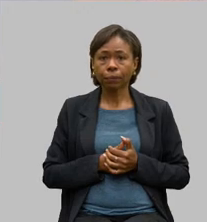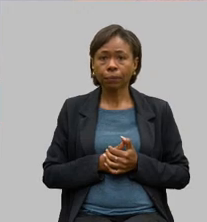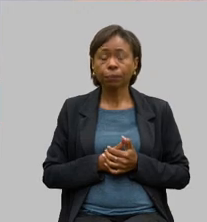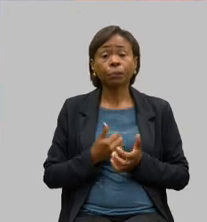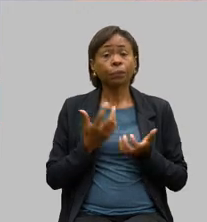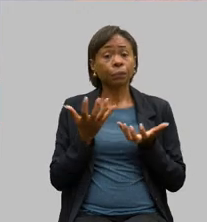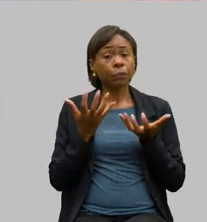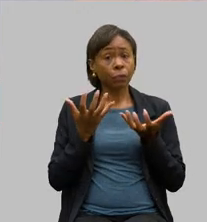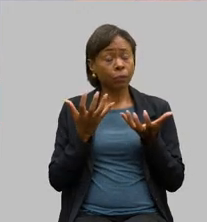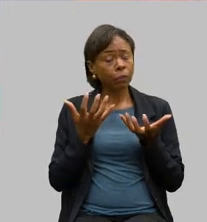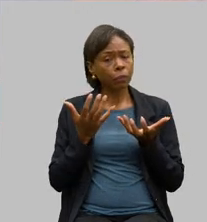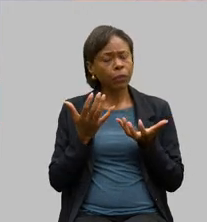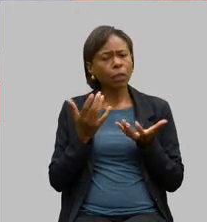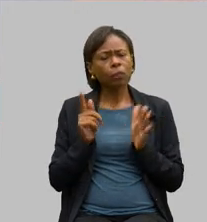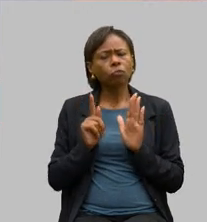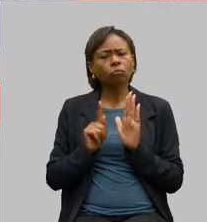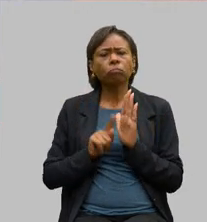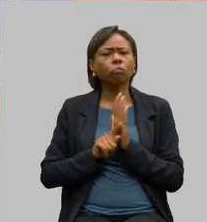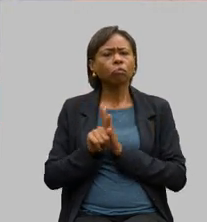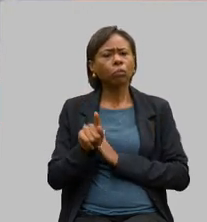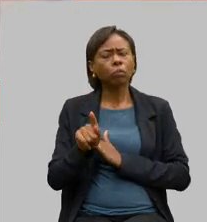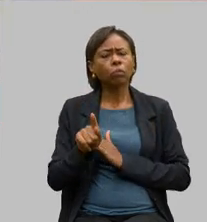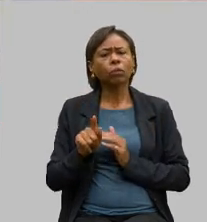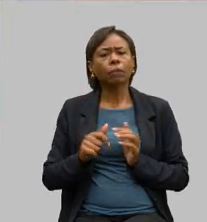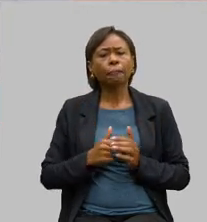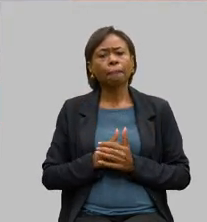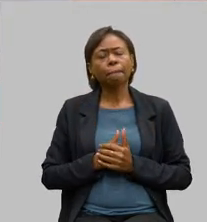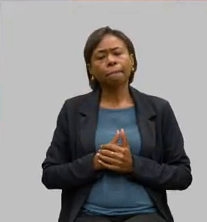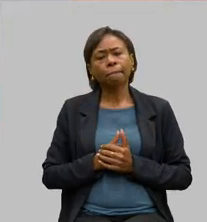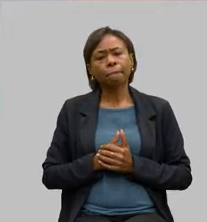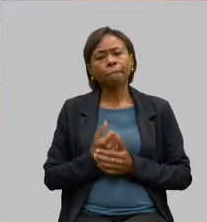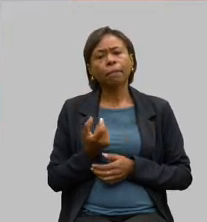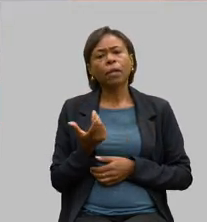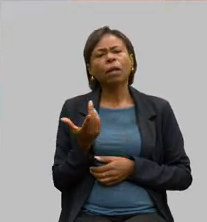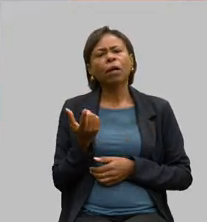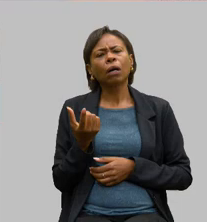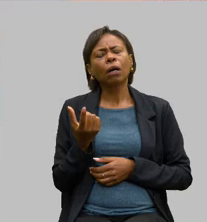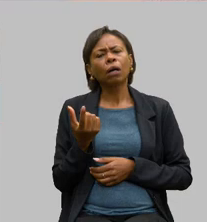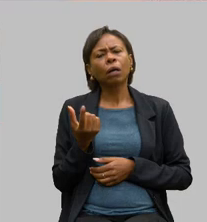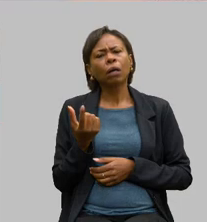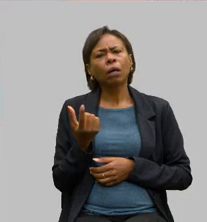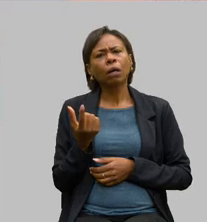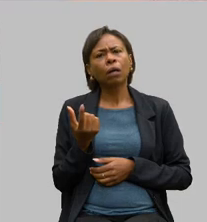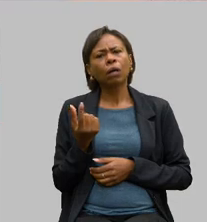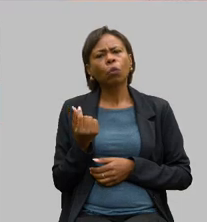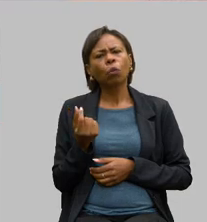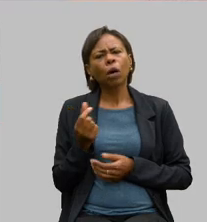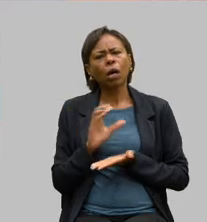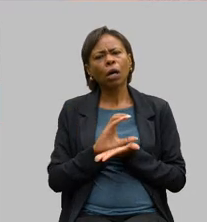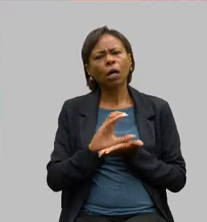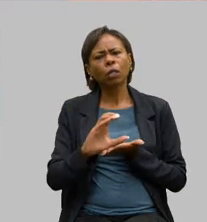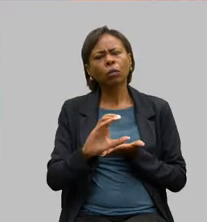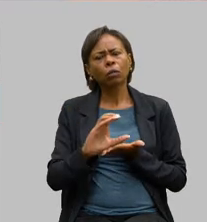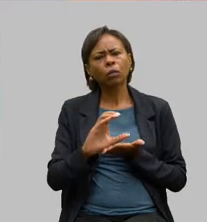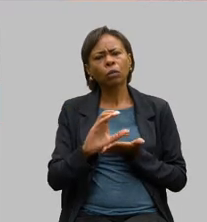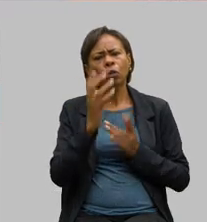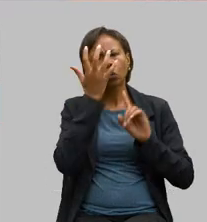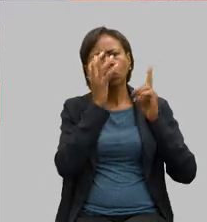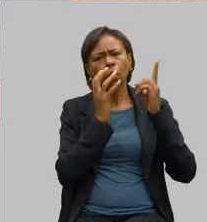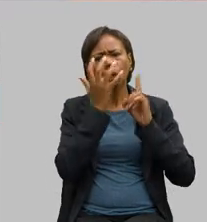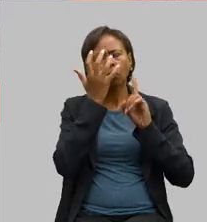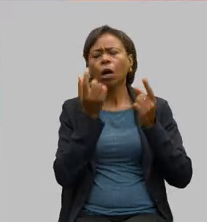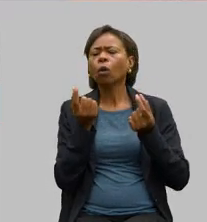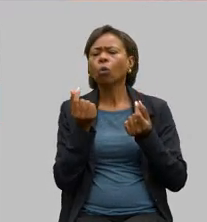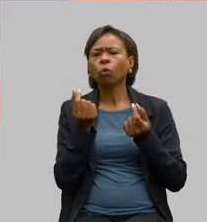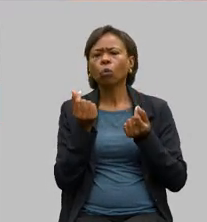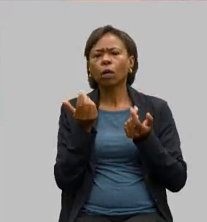queria saber né Eh quanto que foi mesmo que foi investido no carnaval só pra gente sa